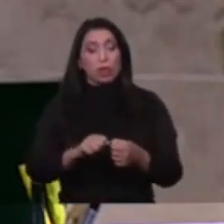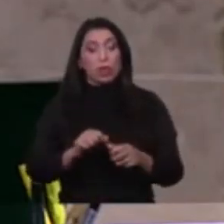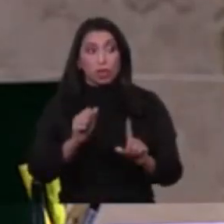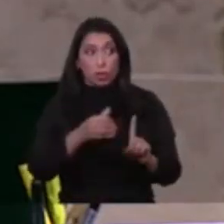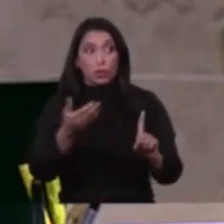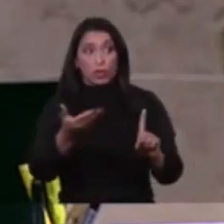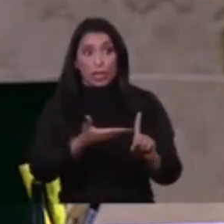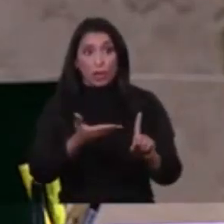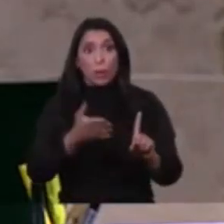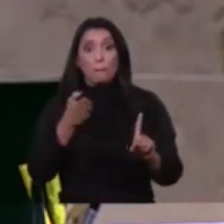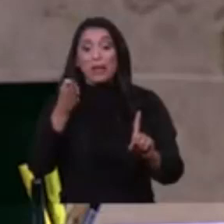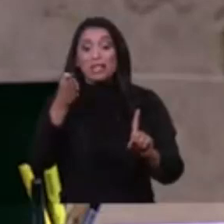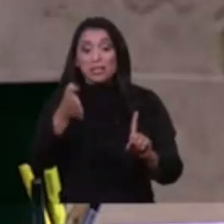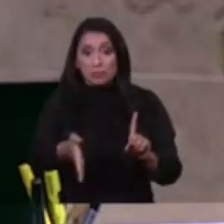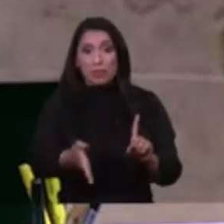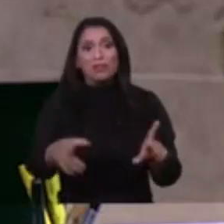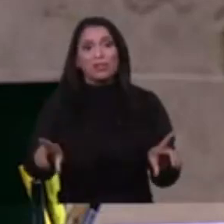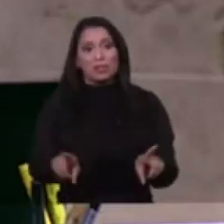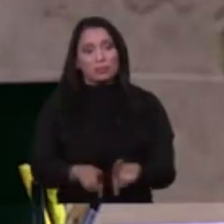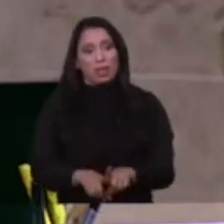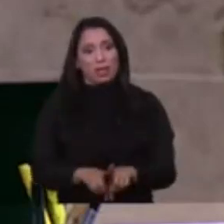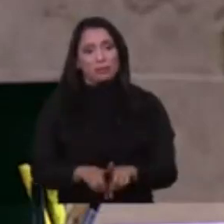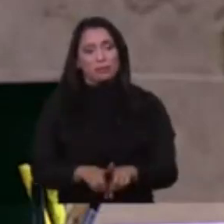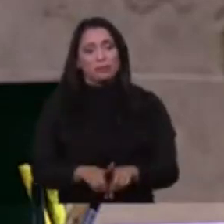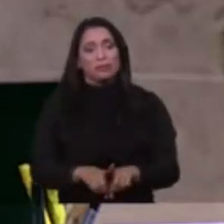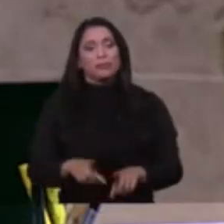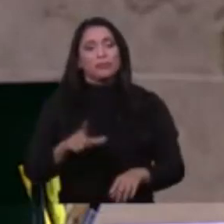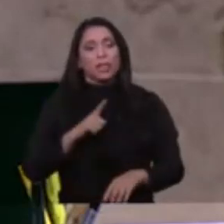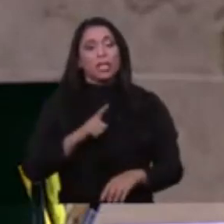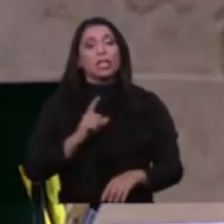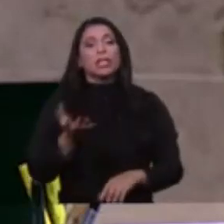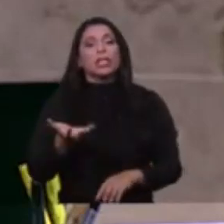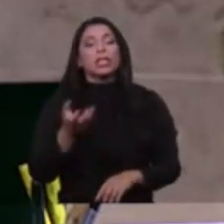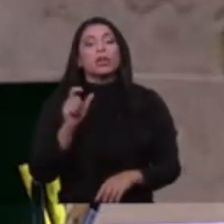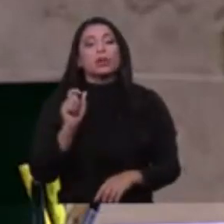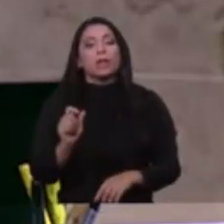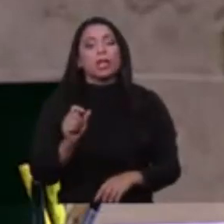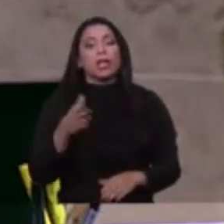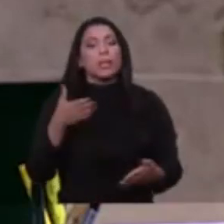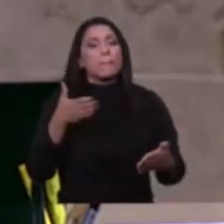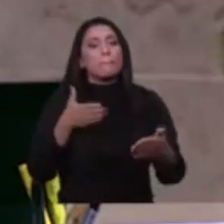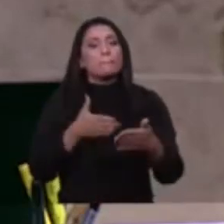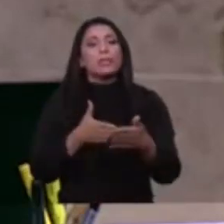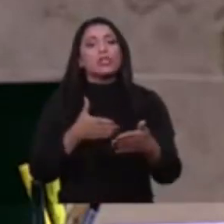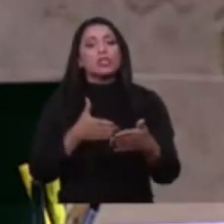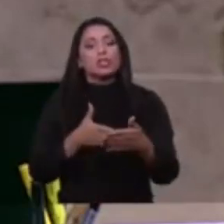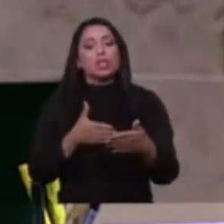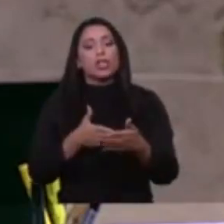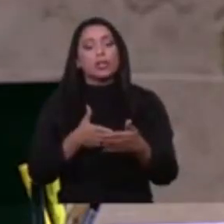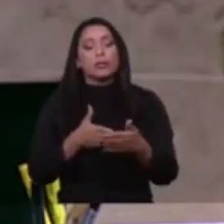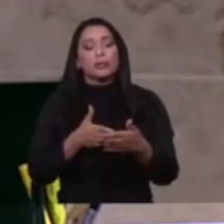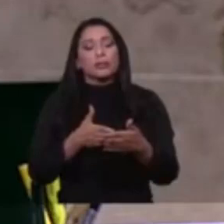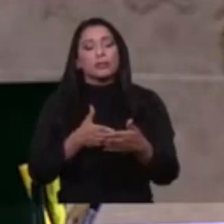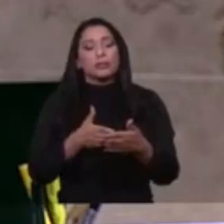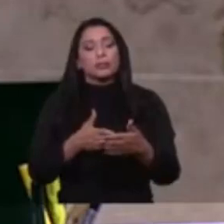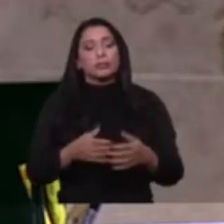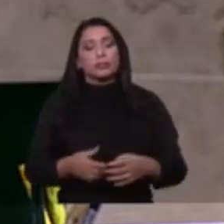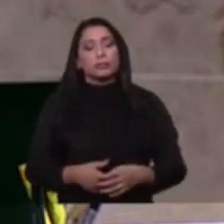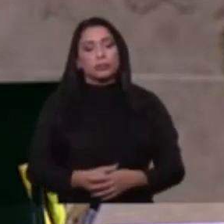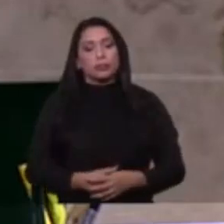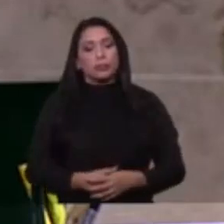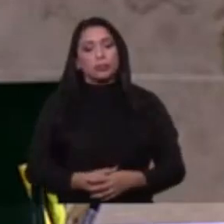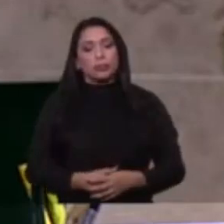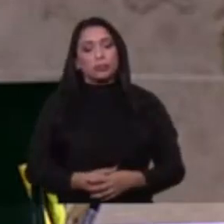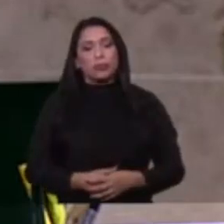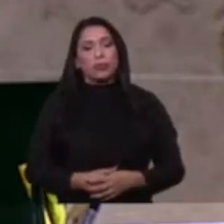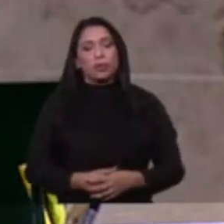réu, tinha a nefasta motivação de impedir, de forma contínua, o exercício regular